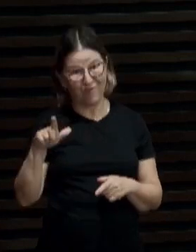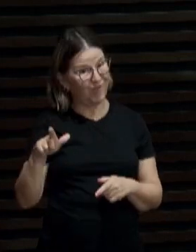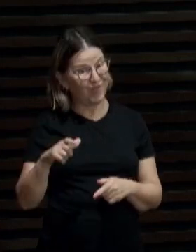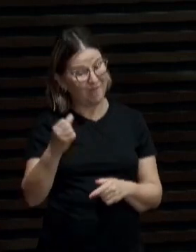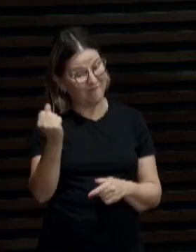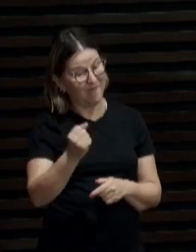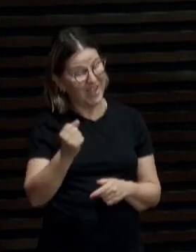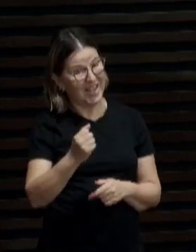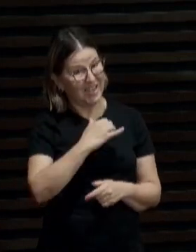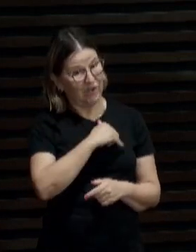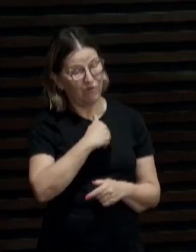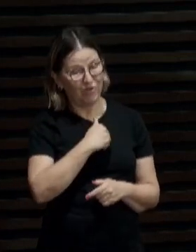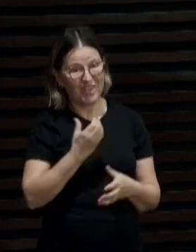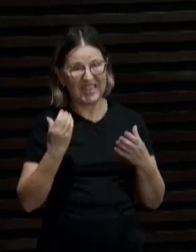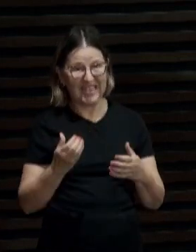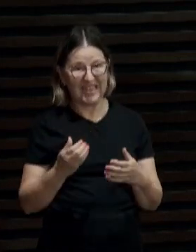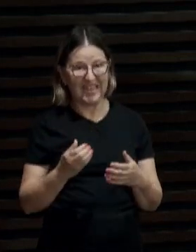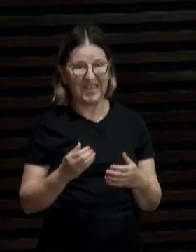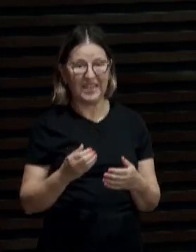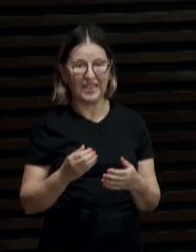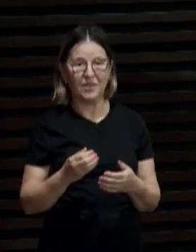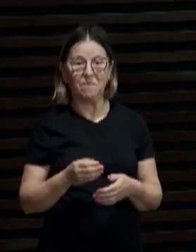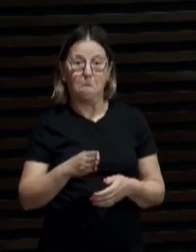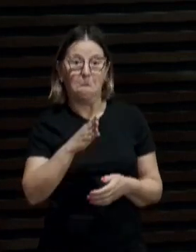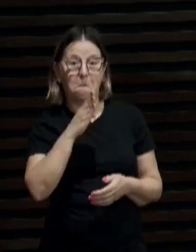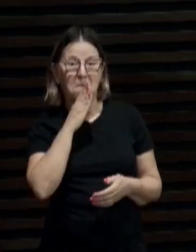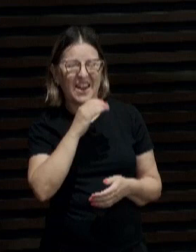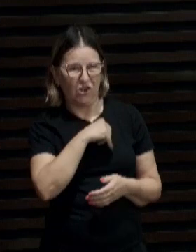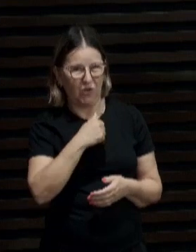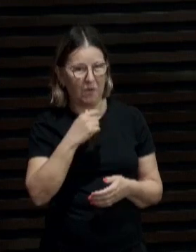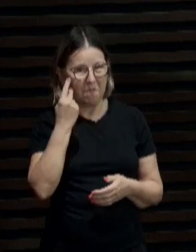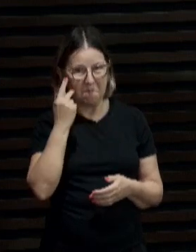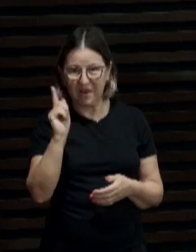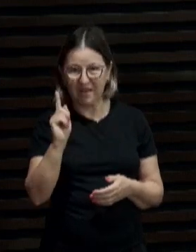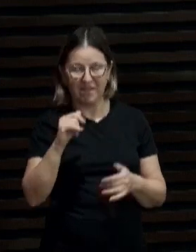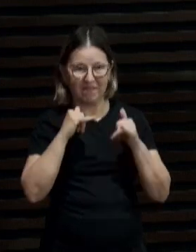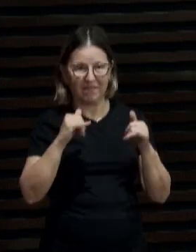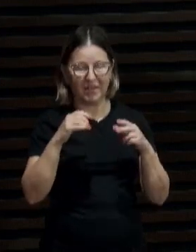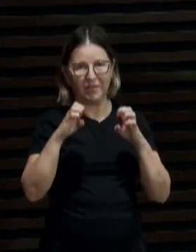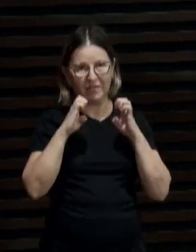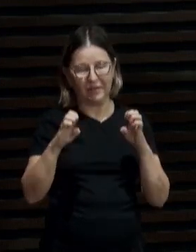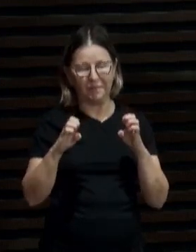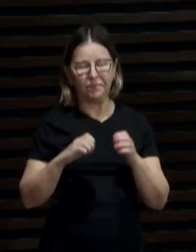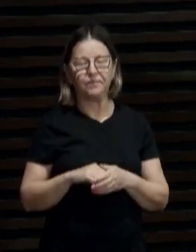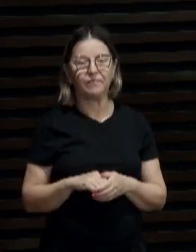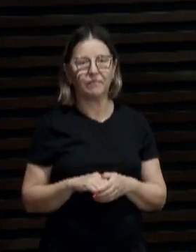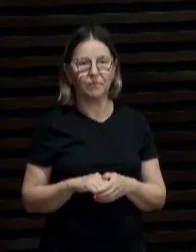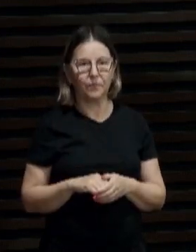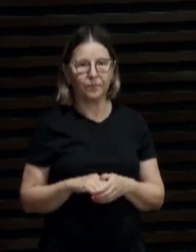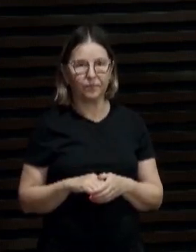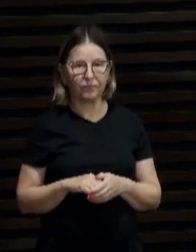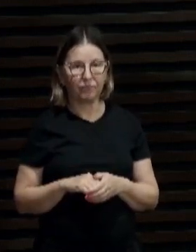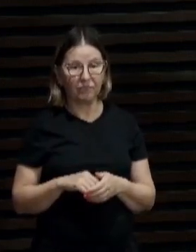João naquele momento. Ele entendia que uma vez que a sua liderança, a liderança da